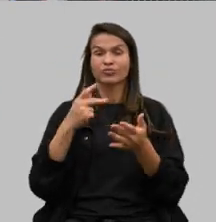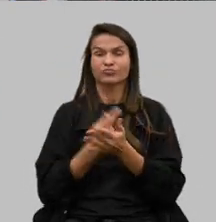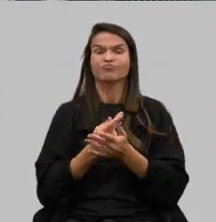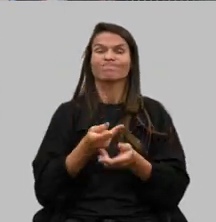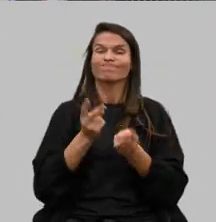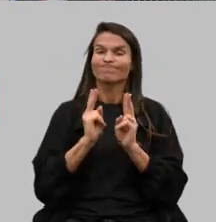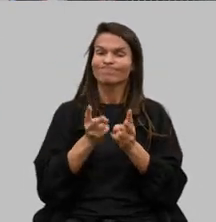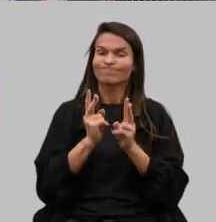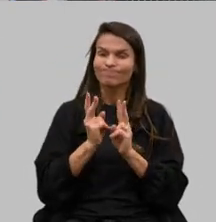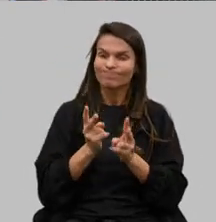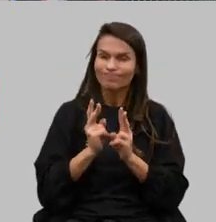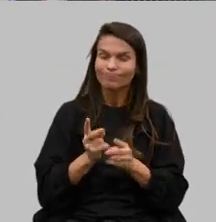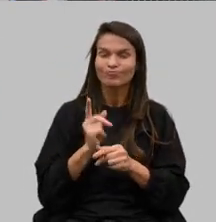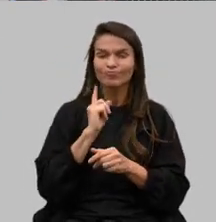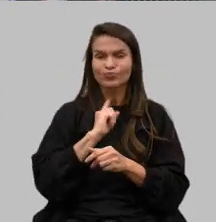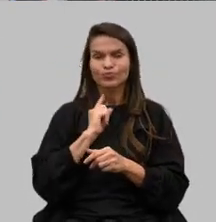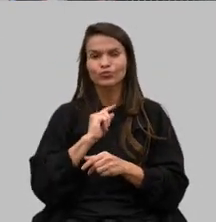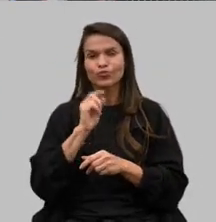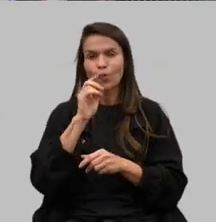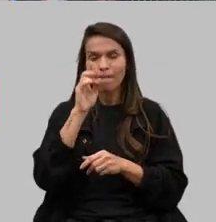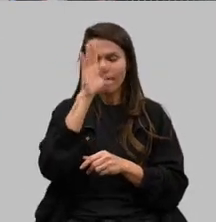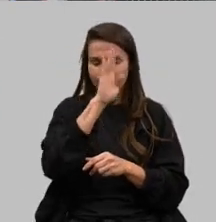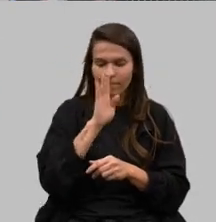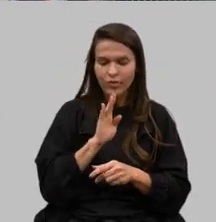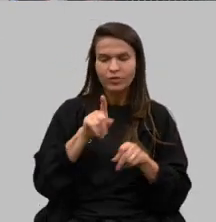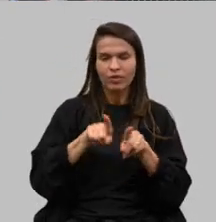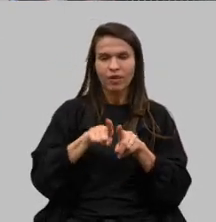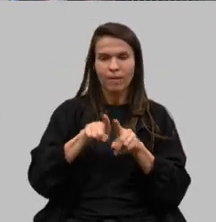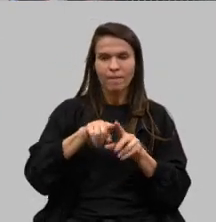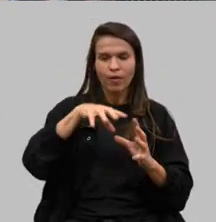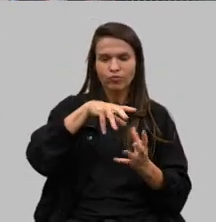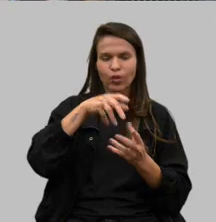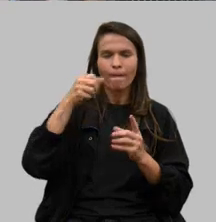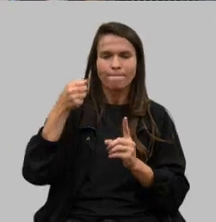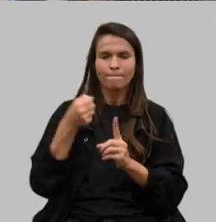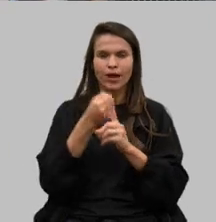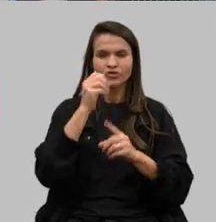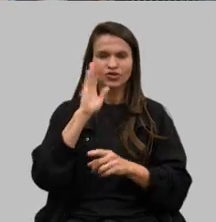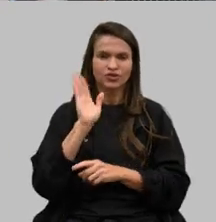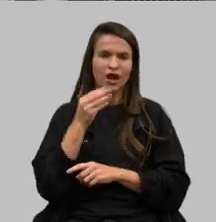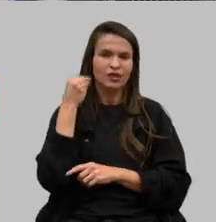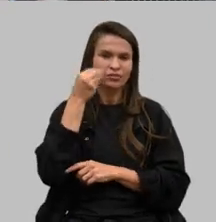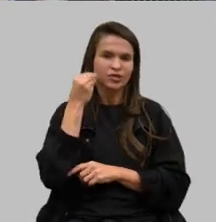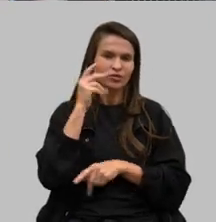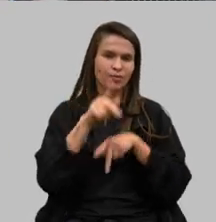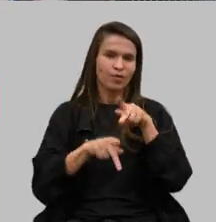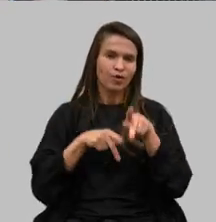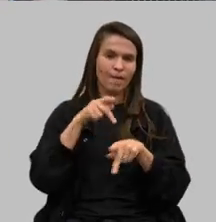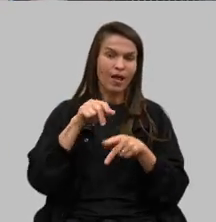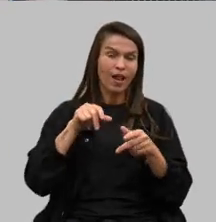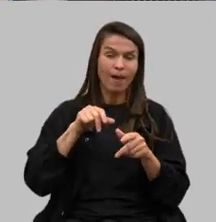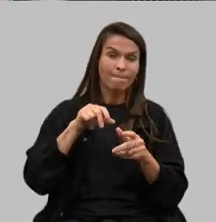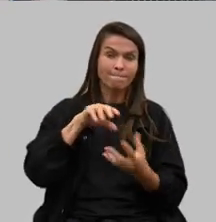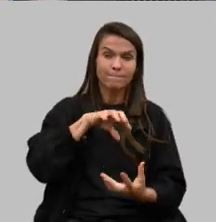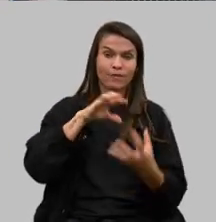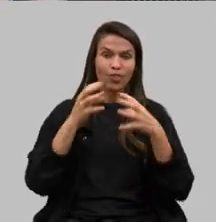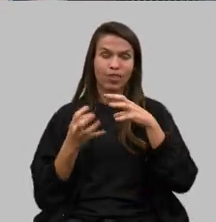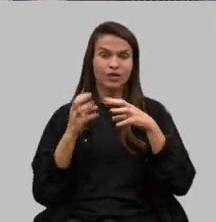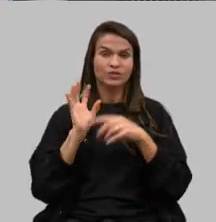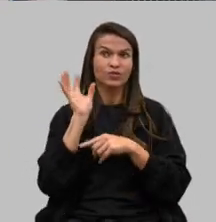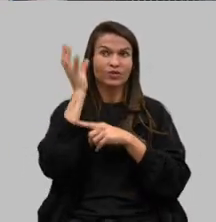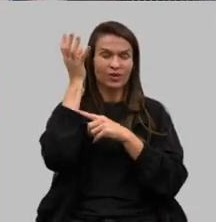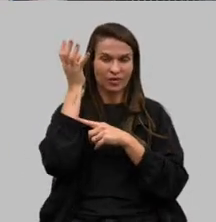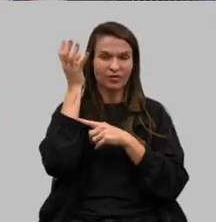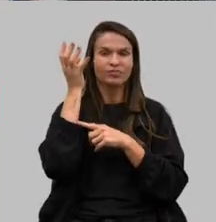Brasil mas em todo o mundo em função né dos impactos já vivenciados pela nossa população pela mudança do clima nós estamos